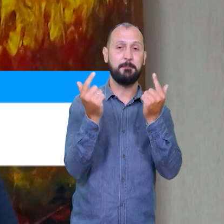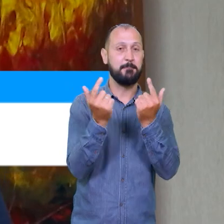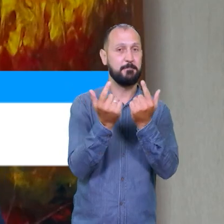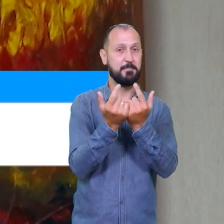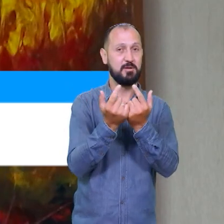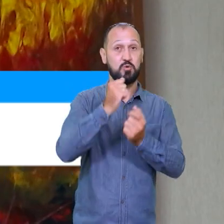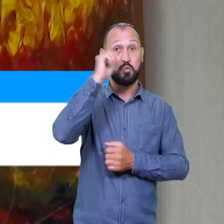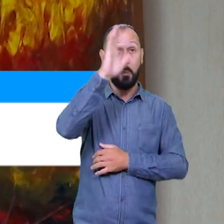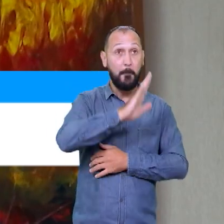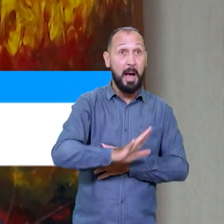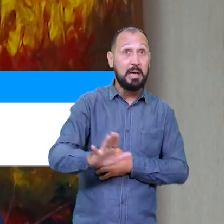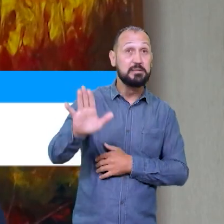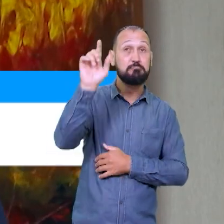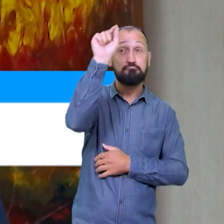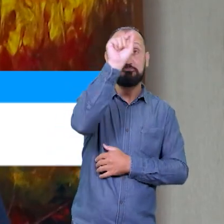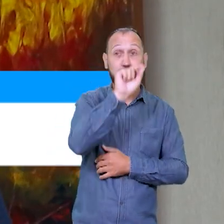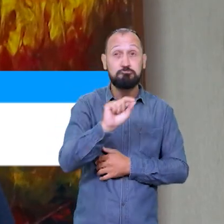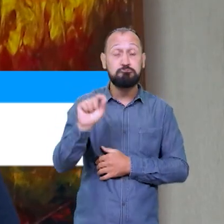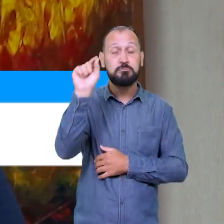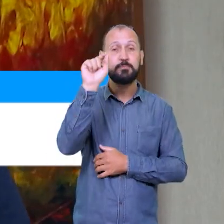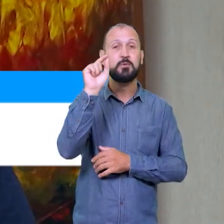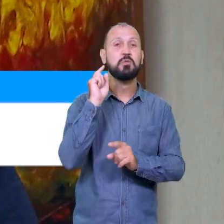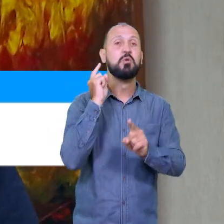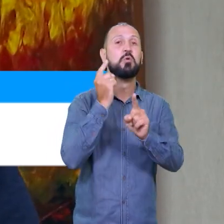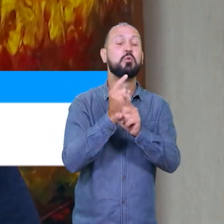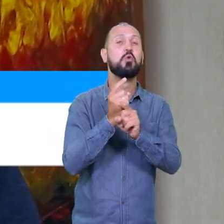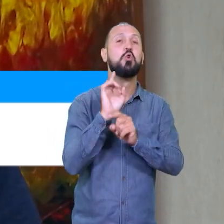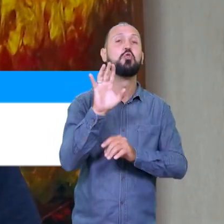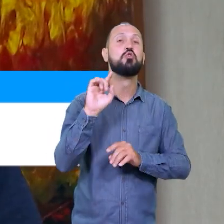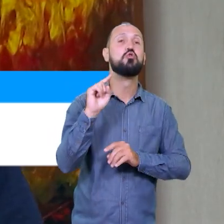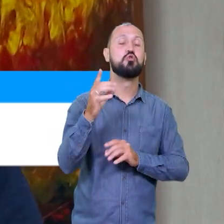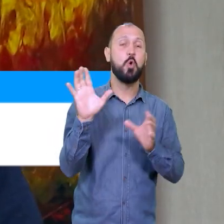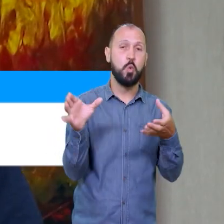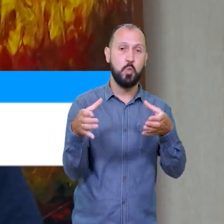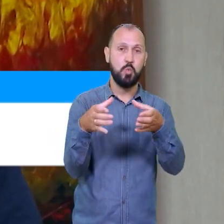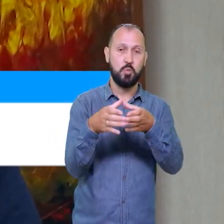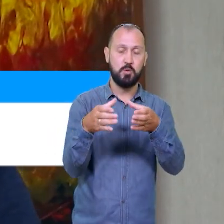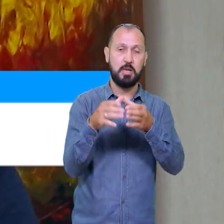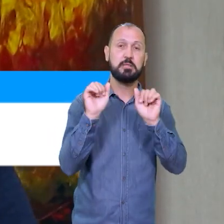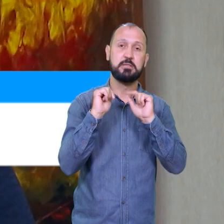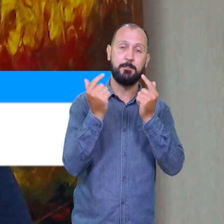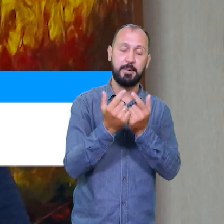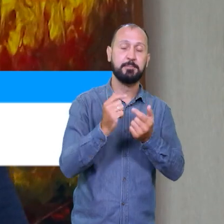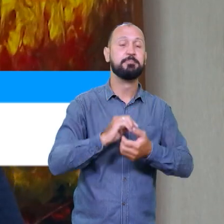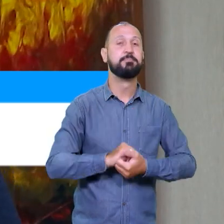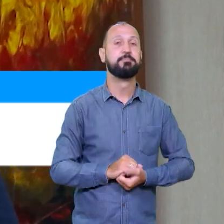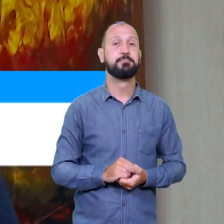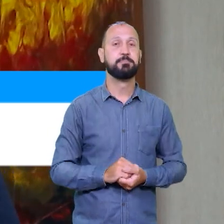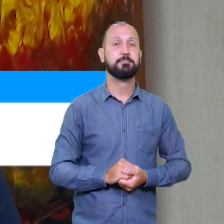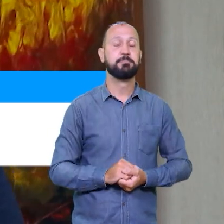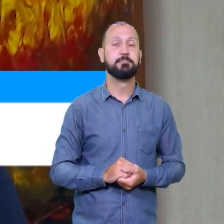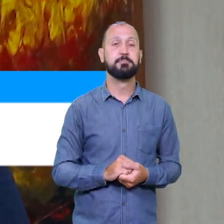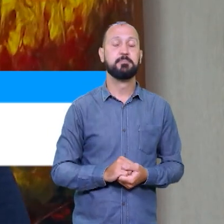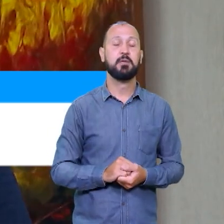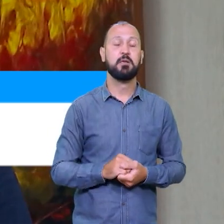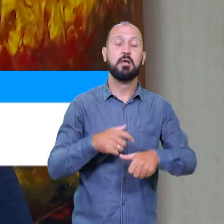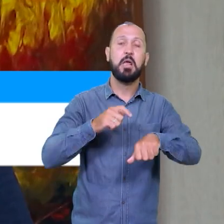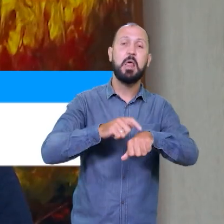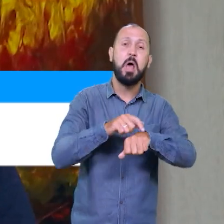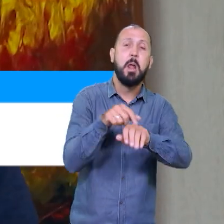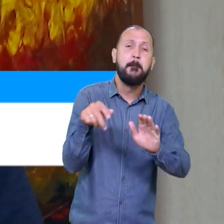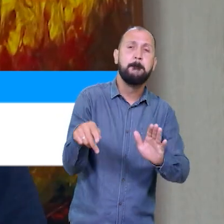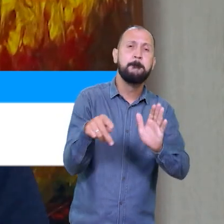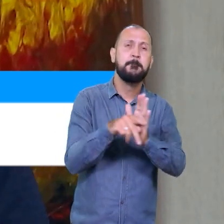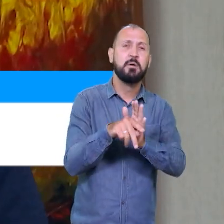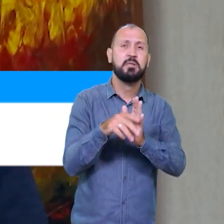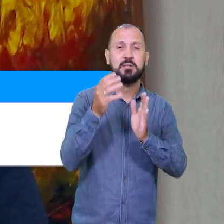das Assembleias Legislativas do Brasil. Aí nós reunimos somente as Assembleias Legislativas. E,